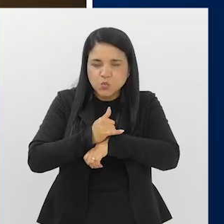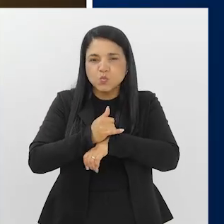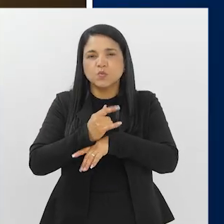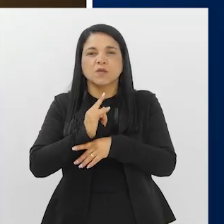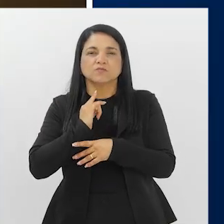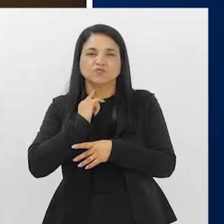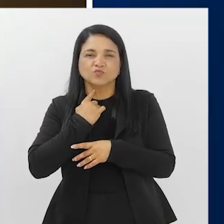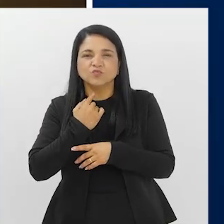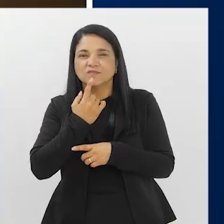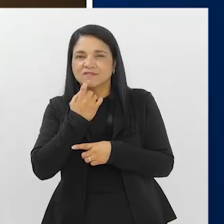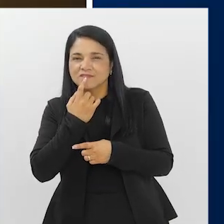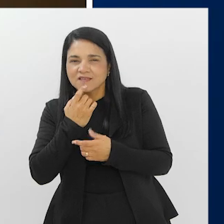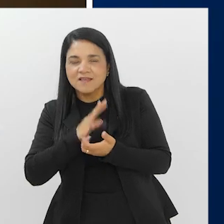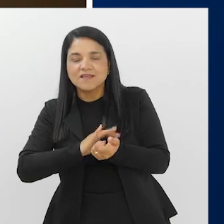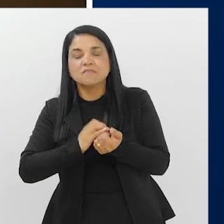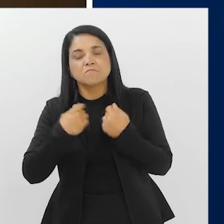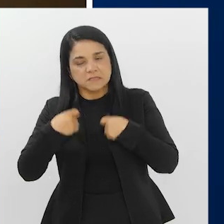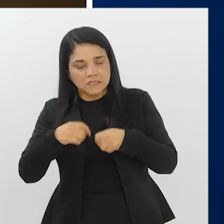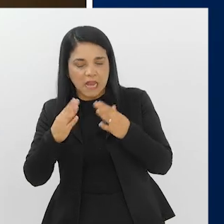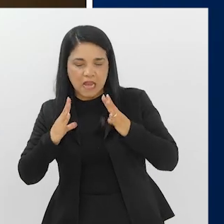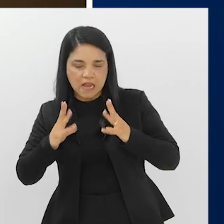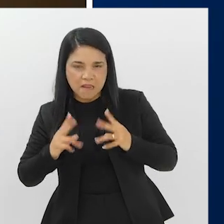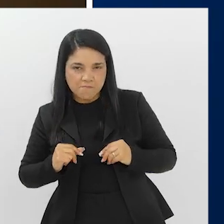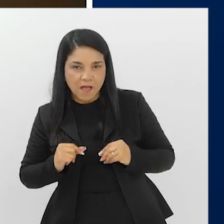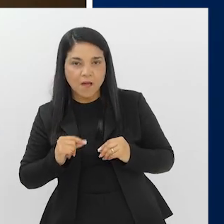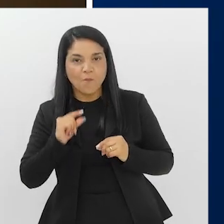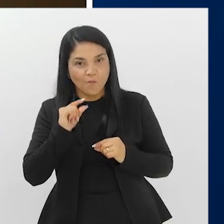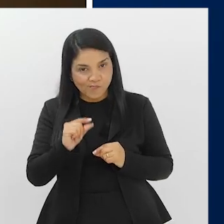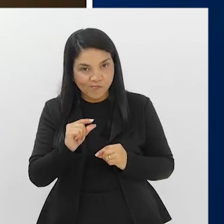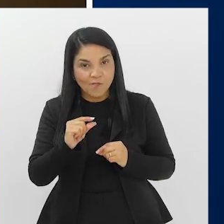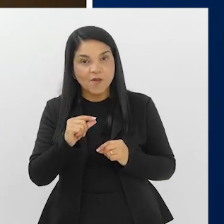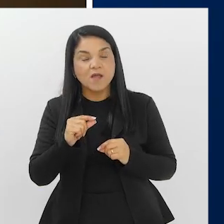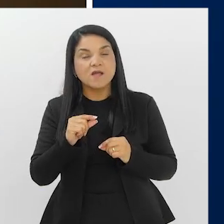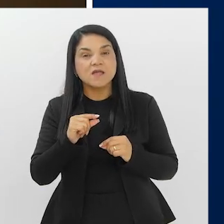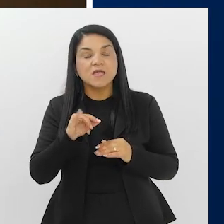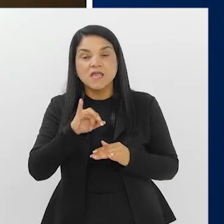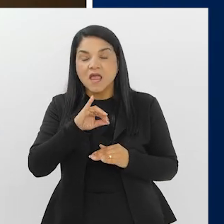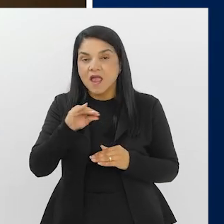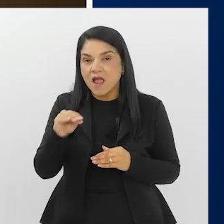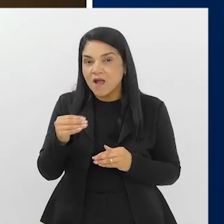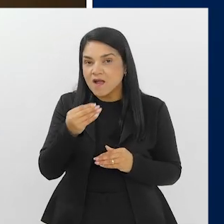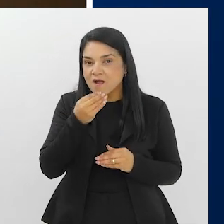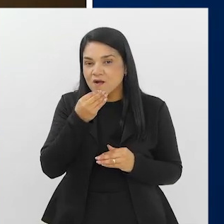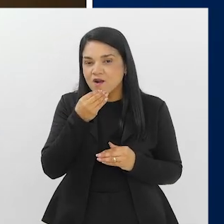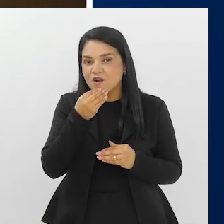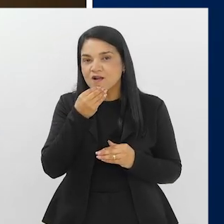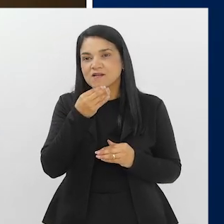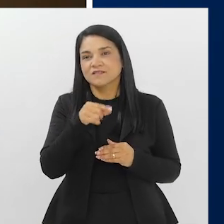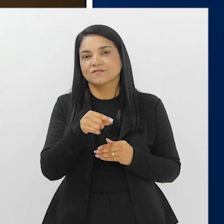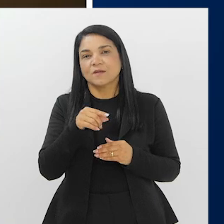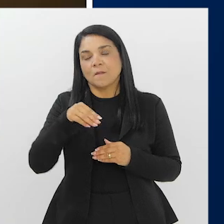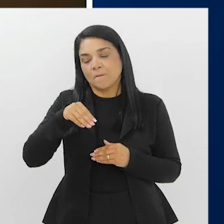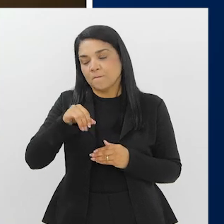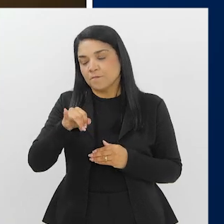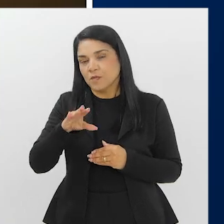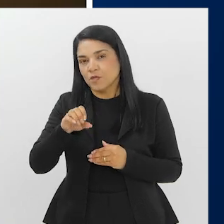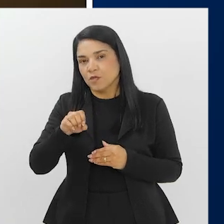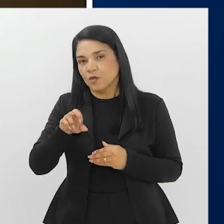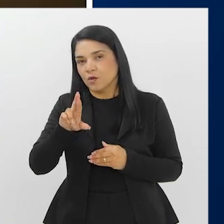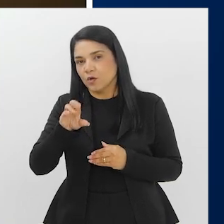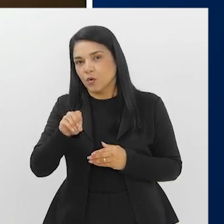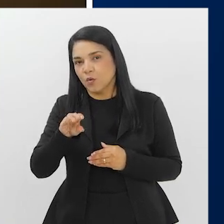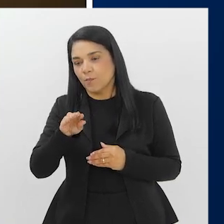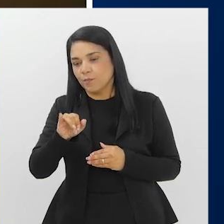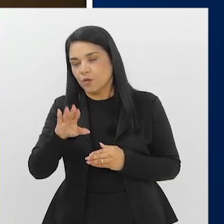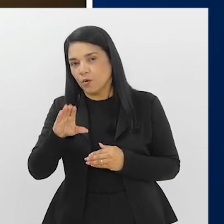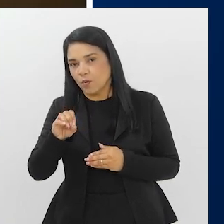essa gordura e minimamente limpar o bebê, mais proveito ele vai ter dessa que a gente chama de microbiota, que o